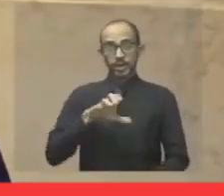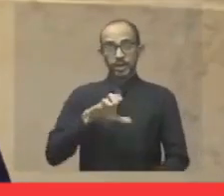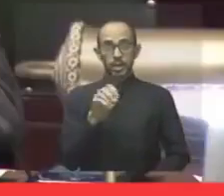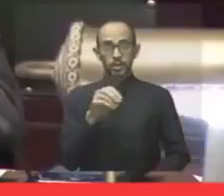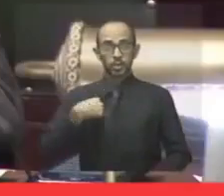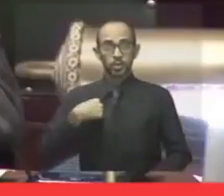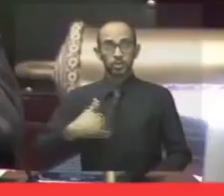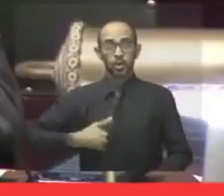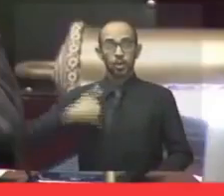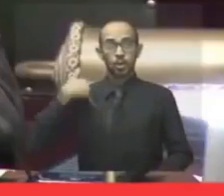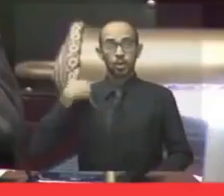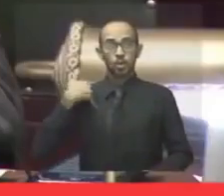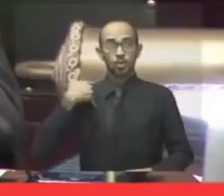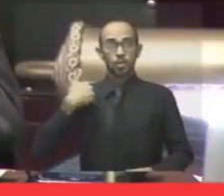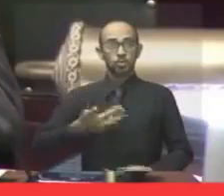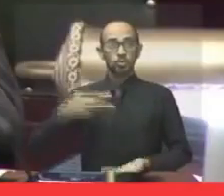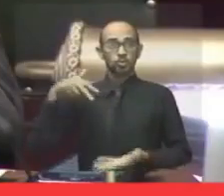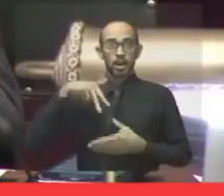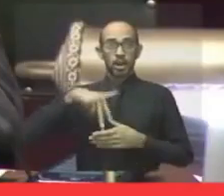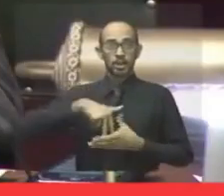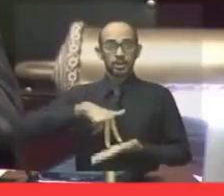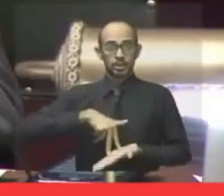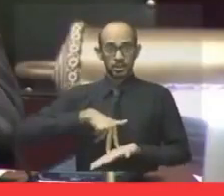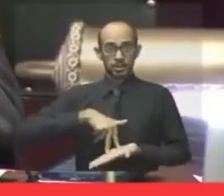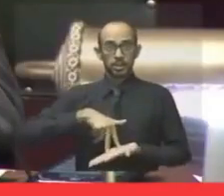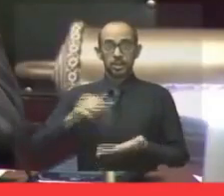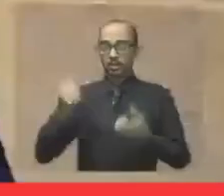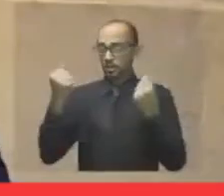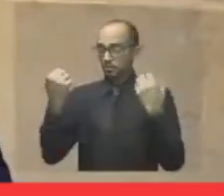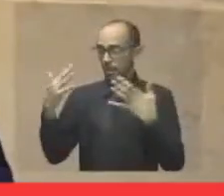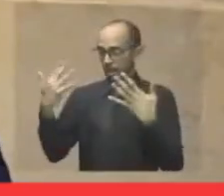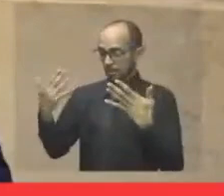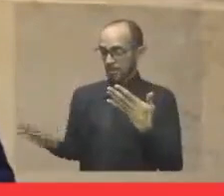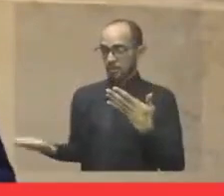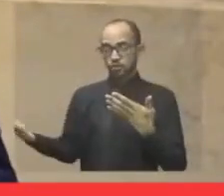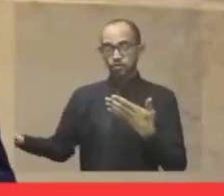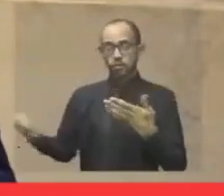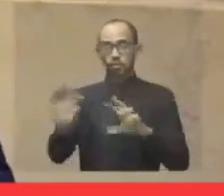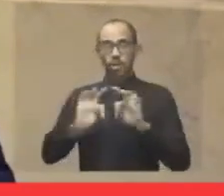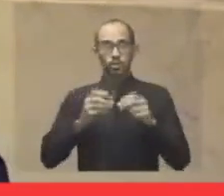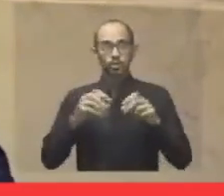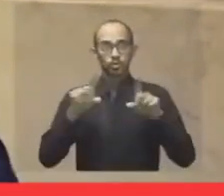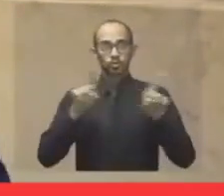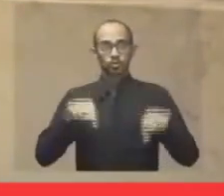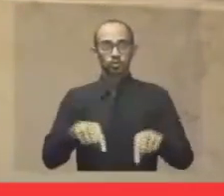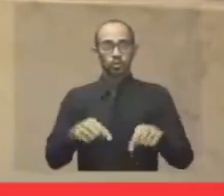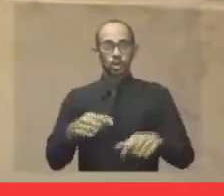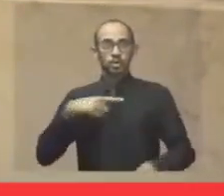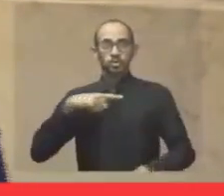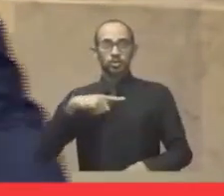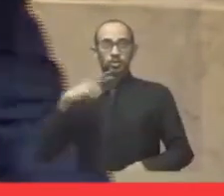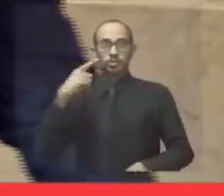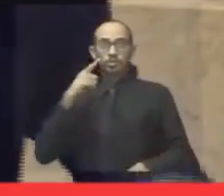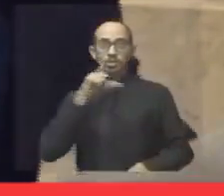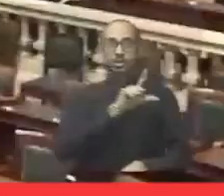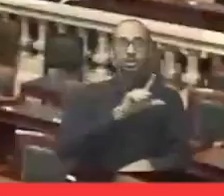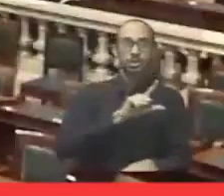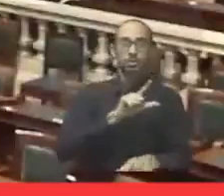Câmara Municipal. Eu parabenizo o senhor e parabenizo os servidores que conquistaram hoje uma grande vitória.